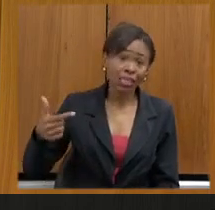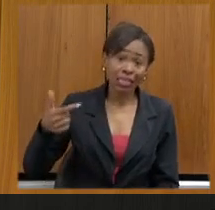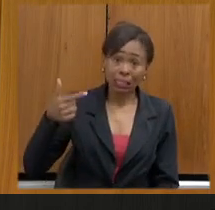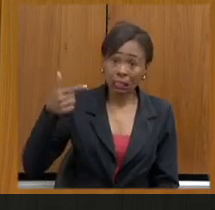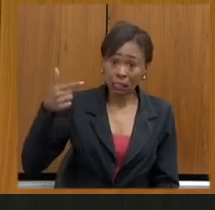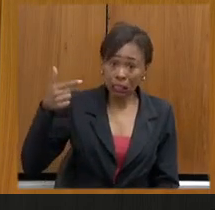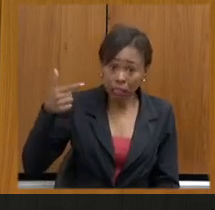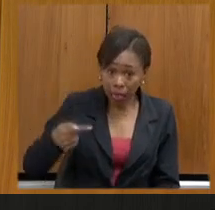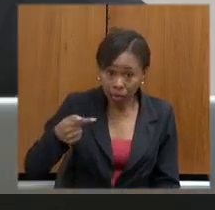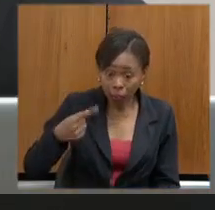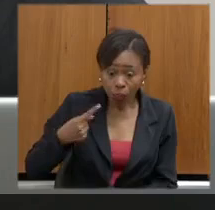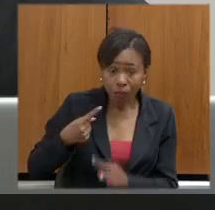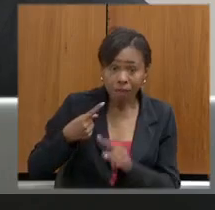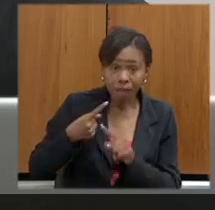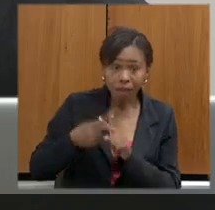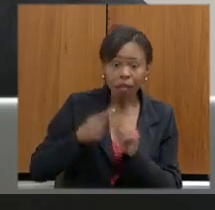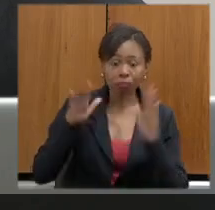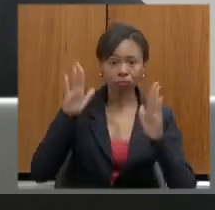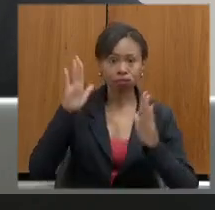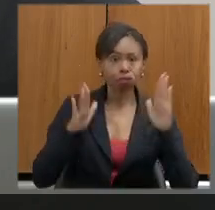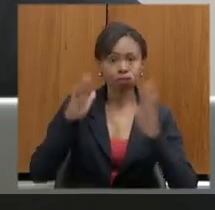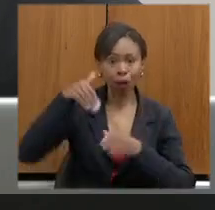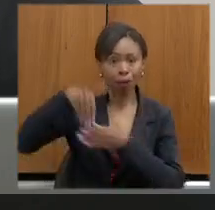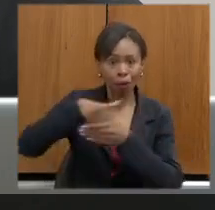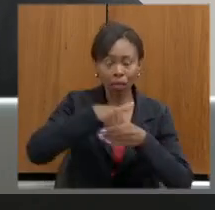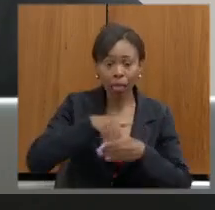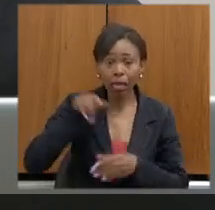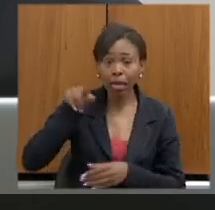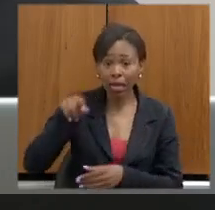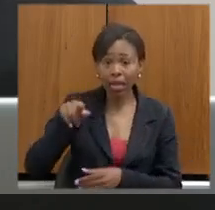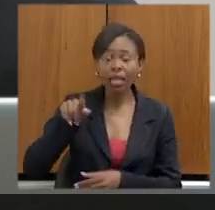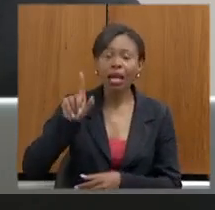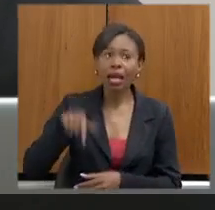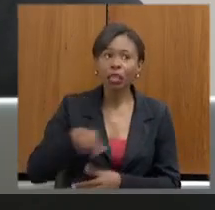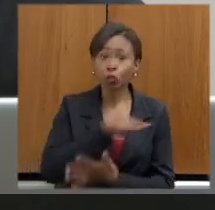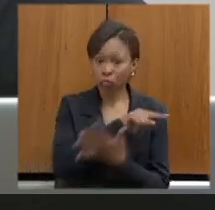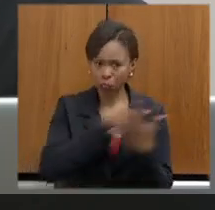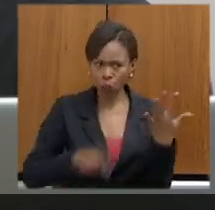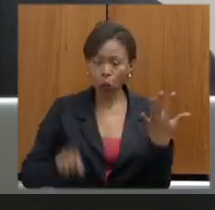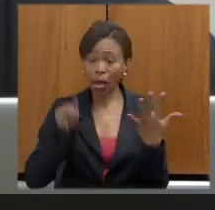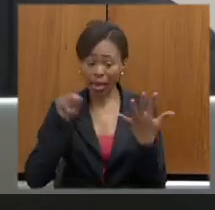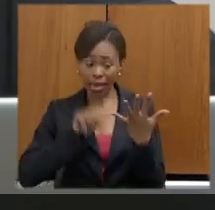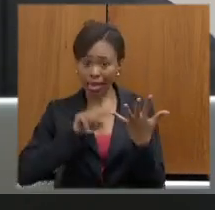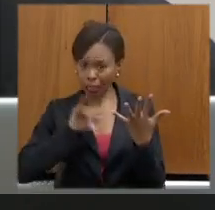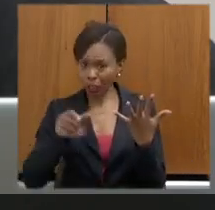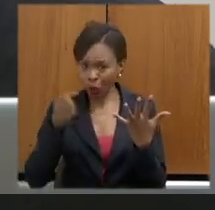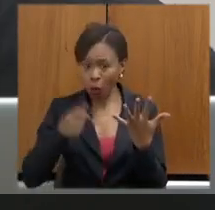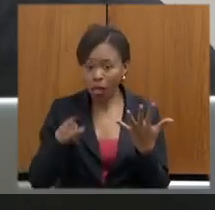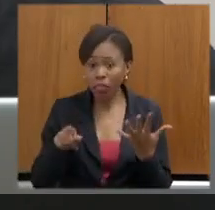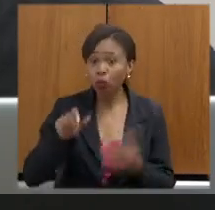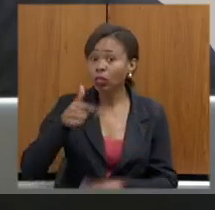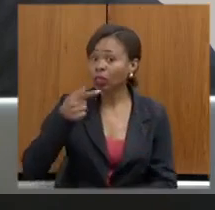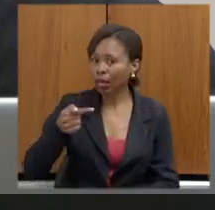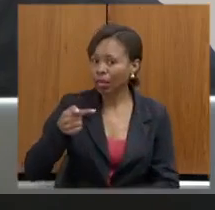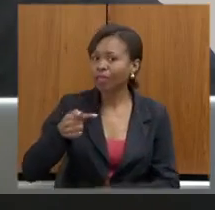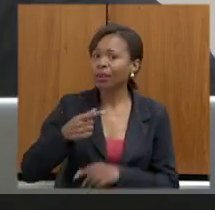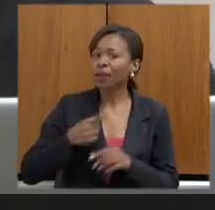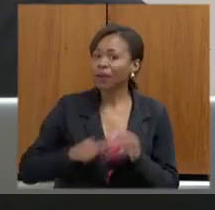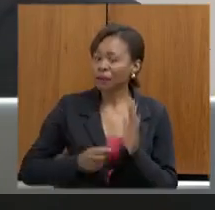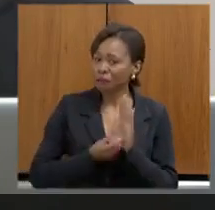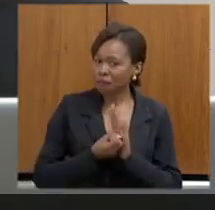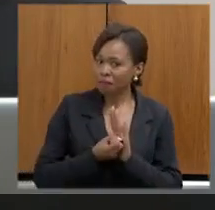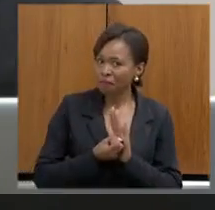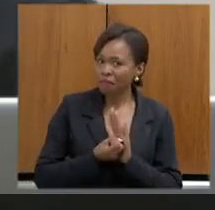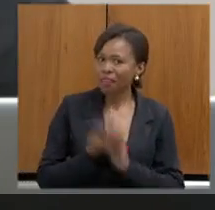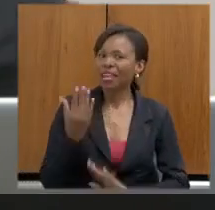é um dos cinco deputados e possui sete mandasse na sua casa para ver se eu posso explicar melhor a vossa excelência que